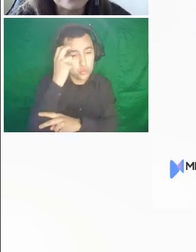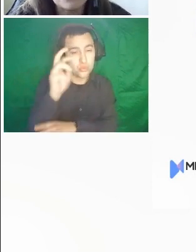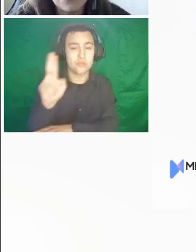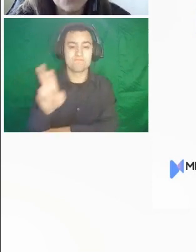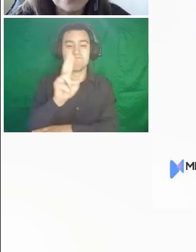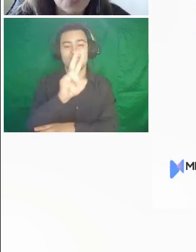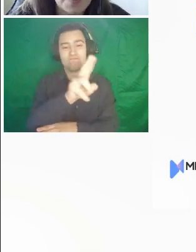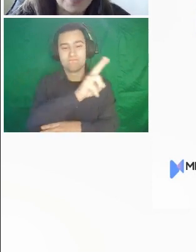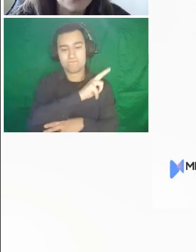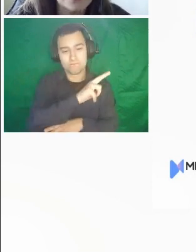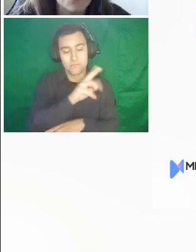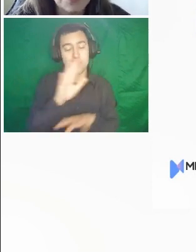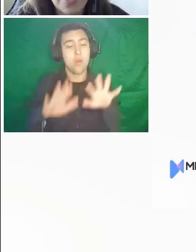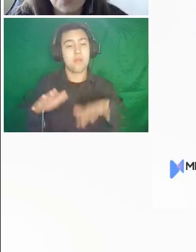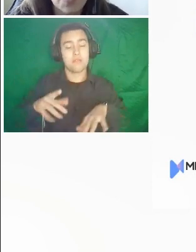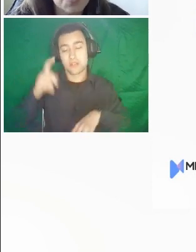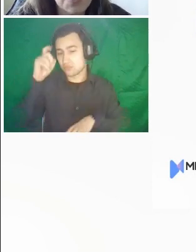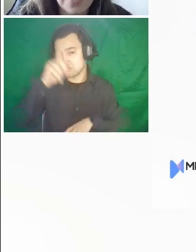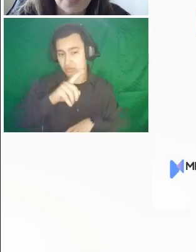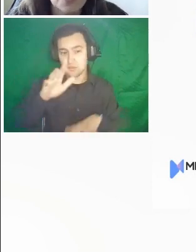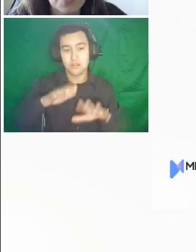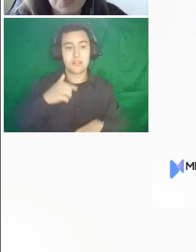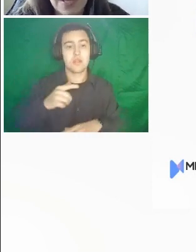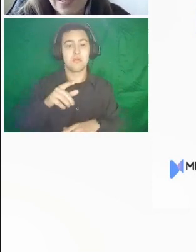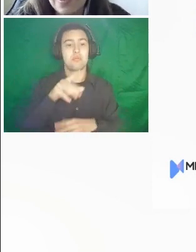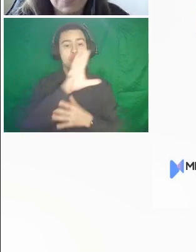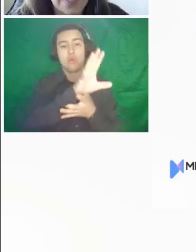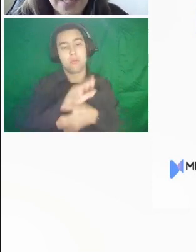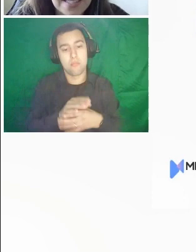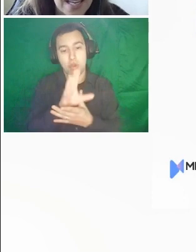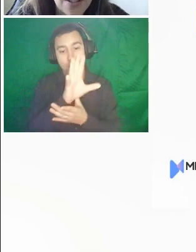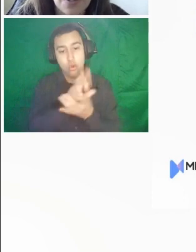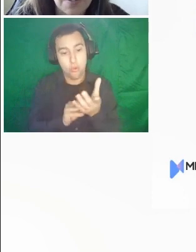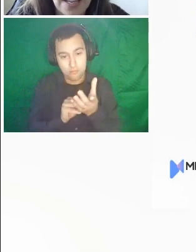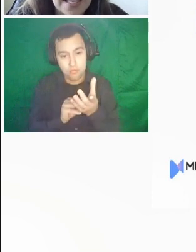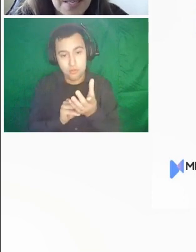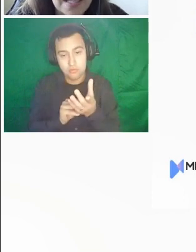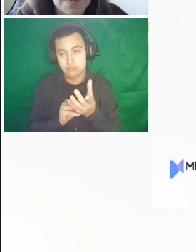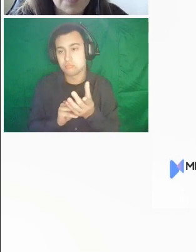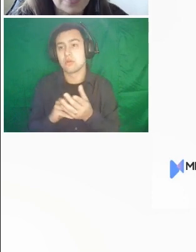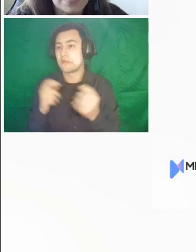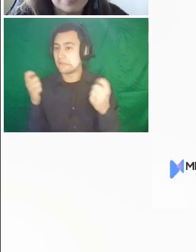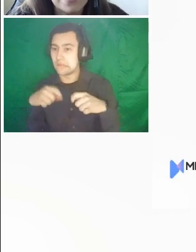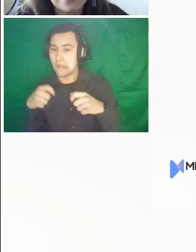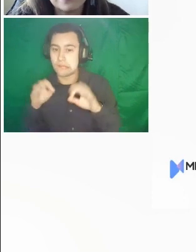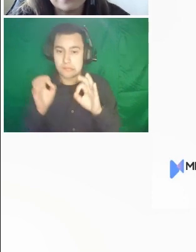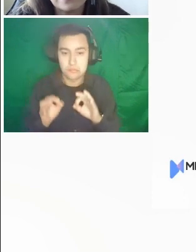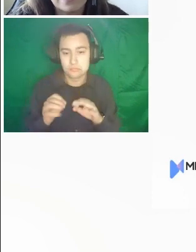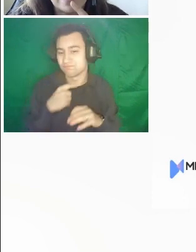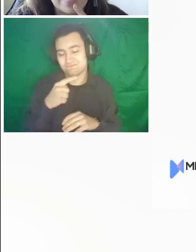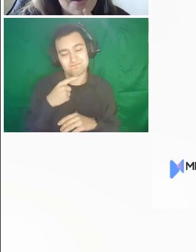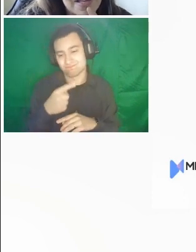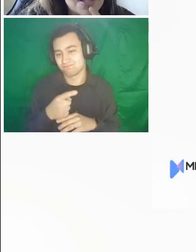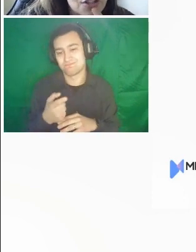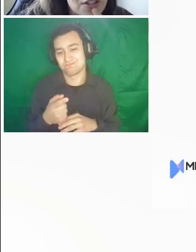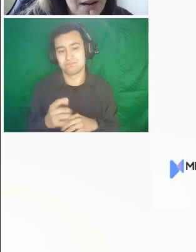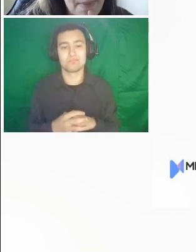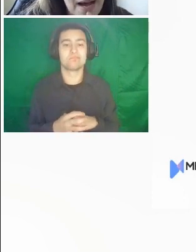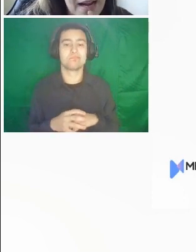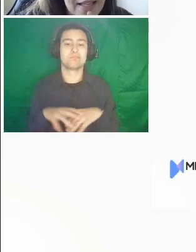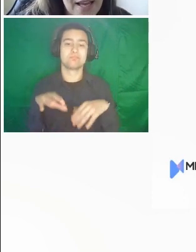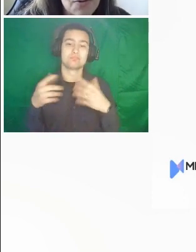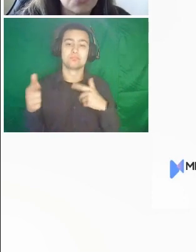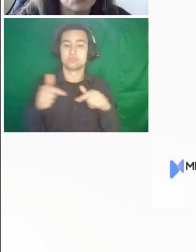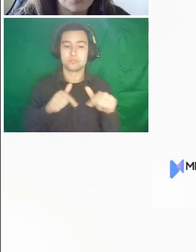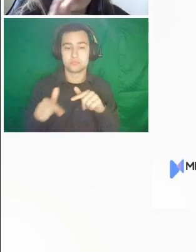e dificilmente se eu fizer um control c control V vai dar certo não vai dar mesmo e aí eh O que que a gente